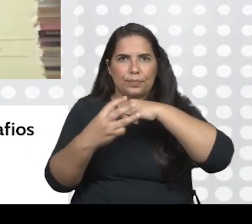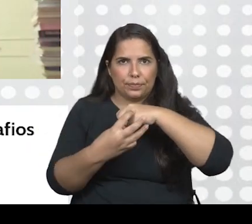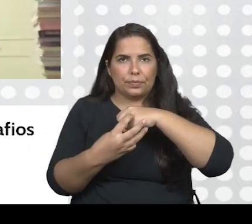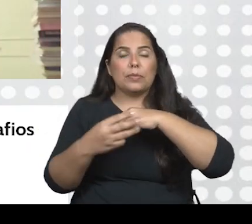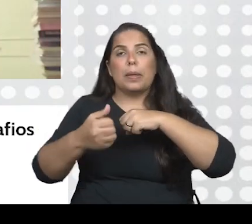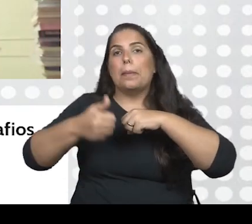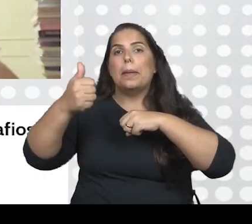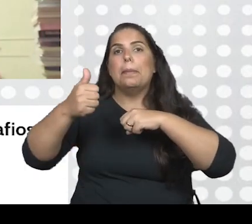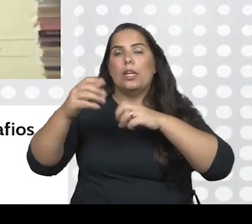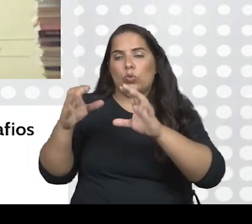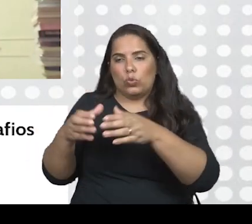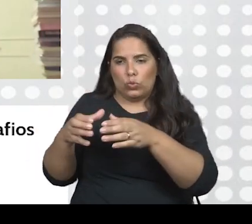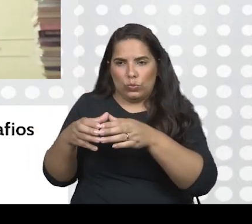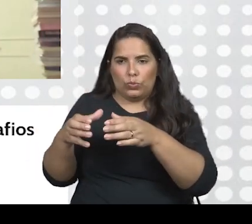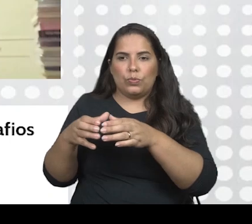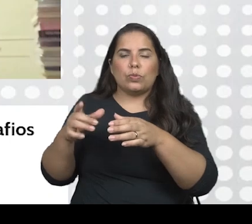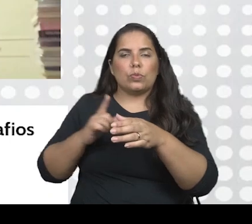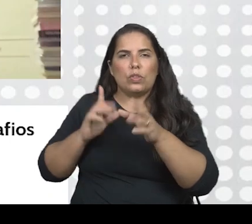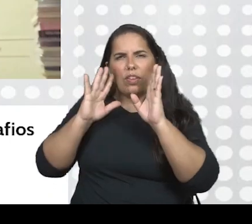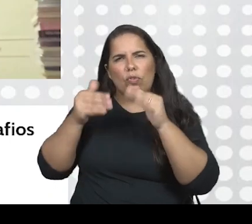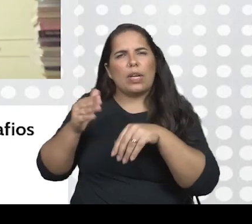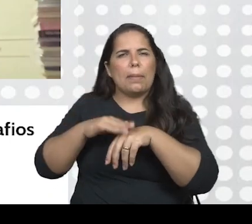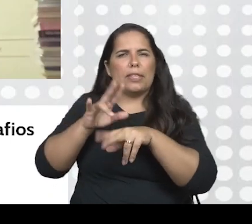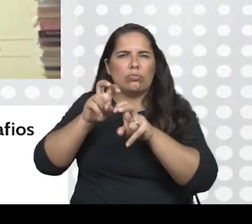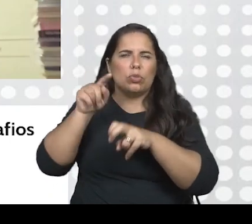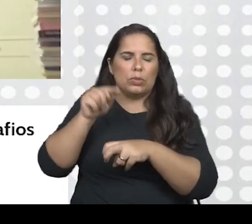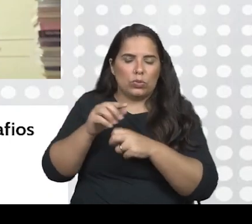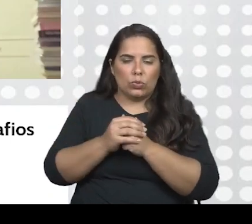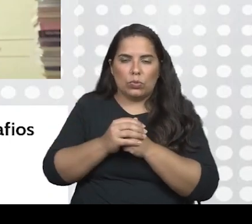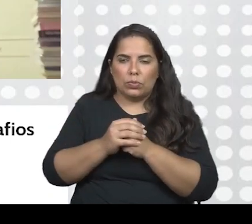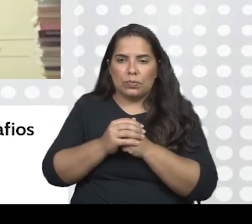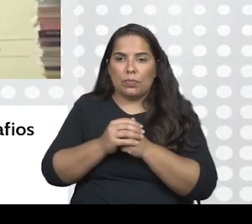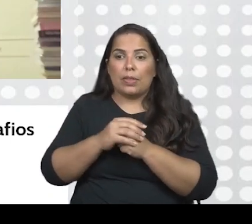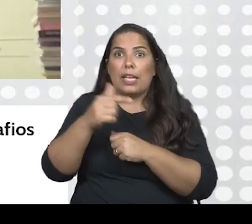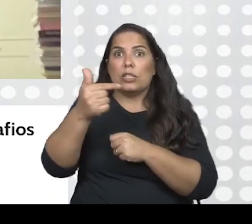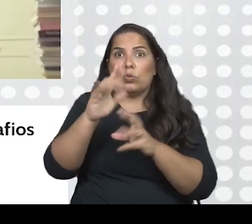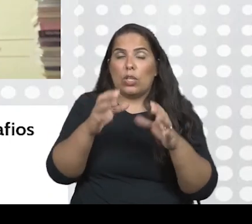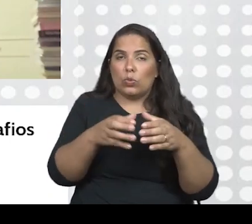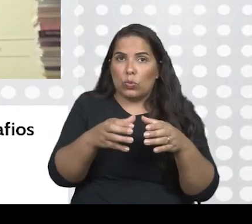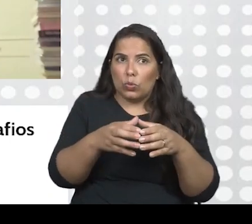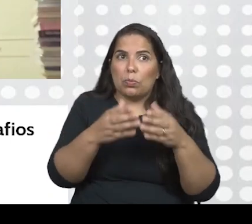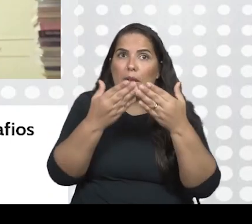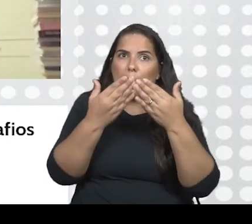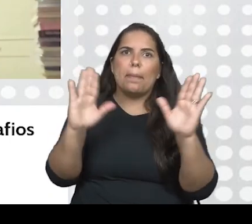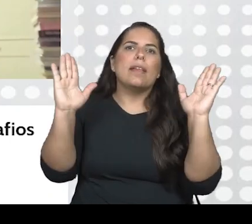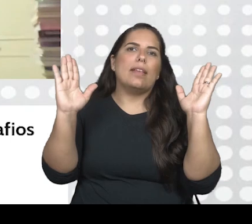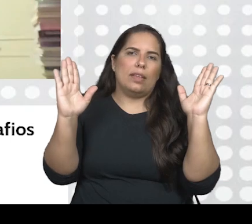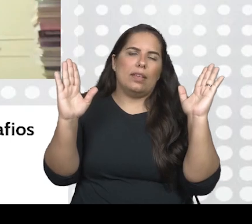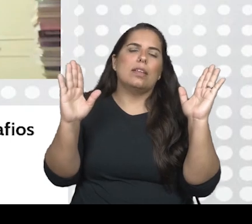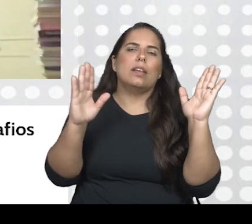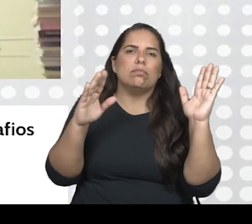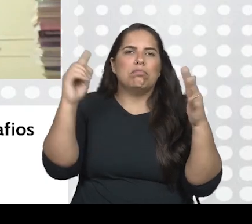Então, a primeira turma, ela foca mais esses aspectos. A segunda turma já amplia, traz